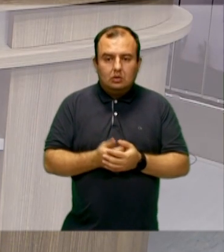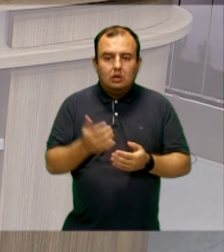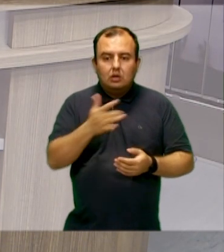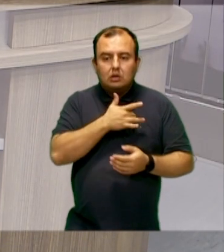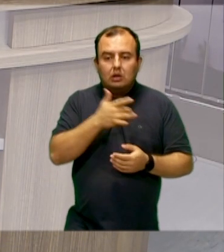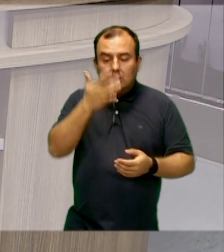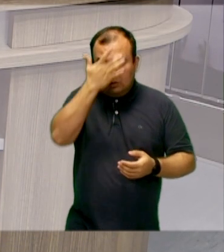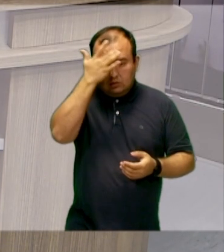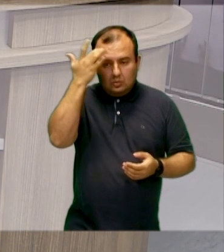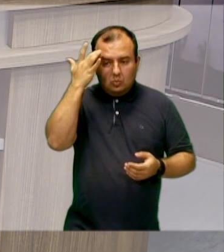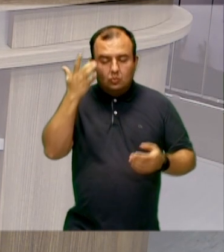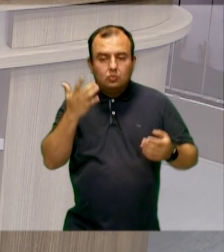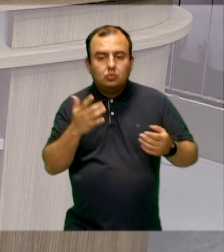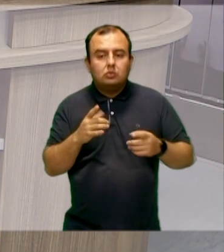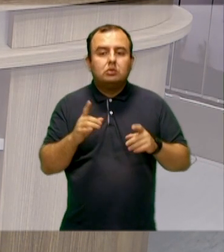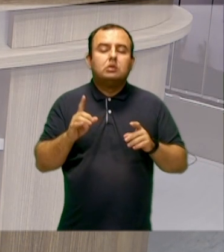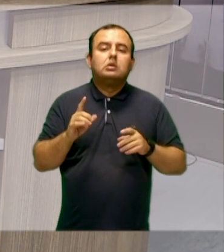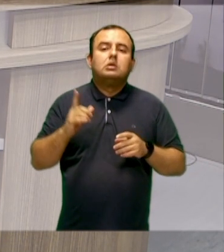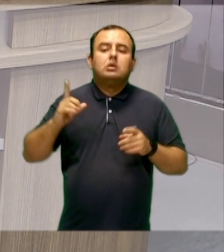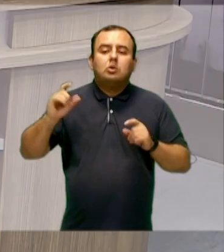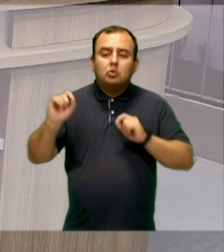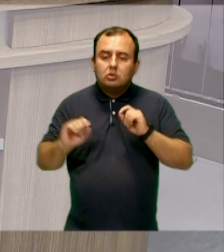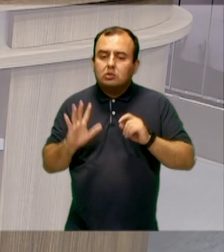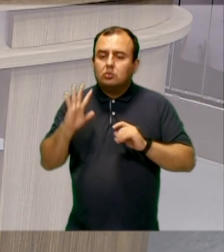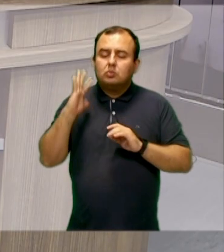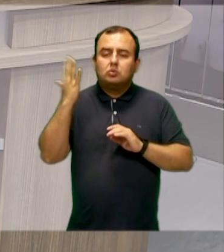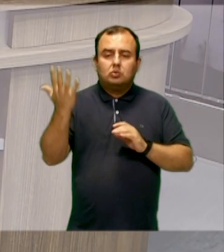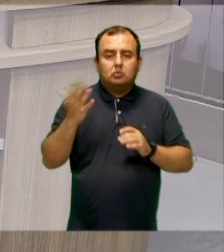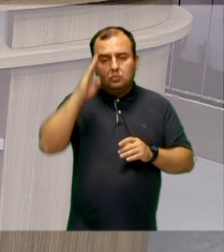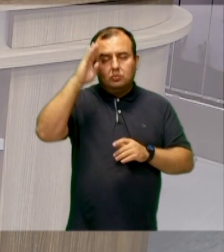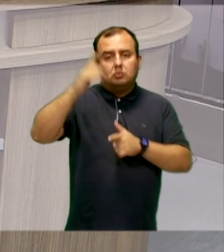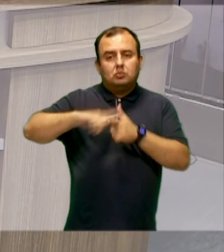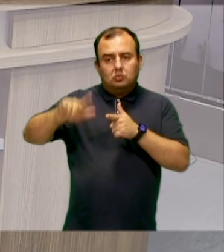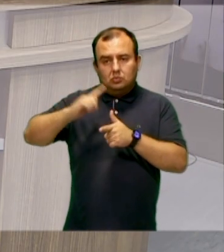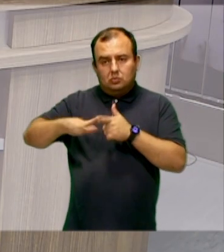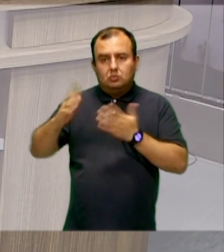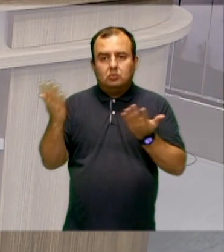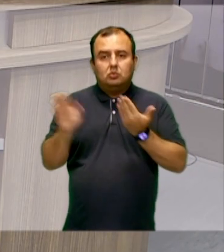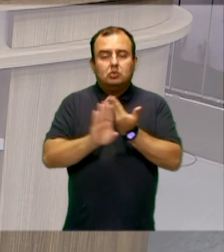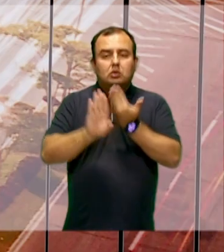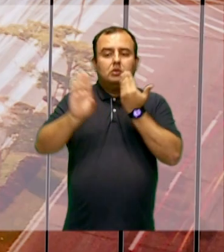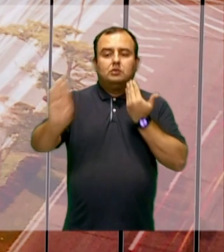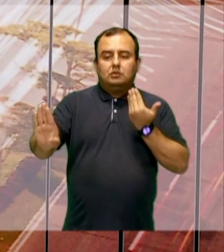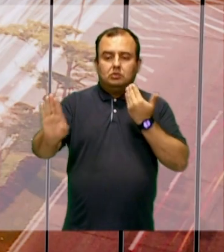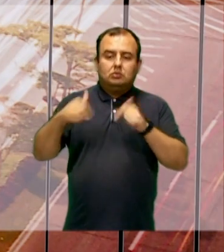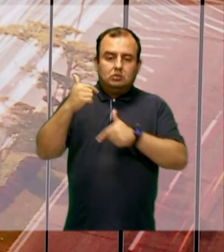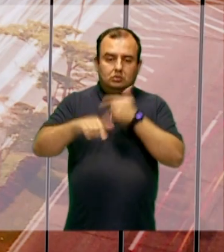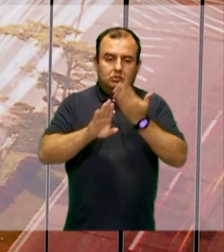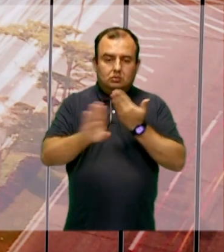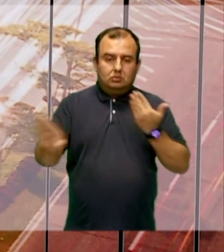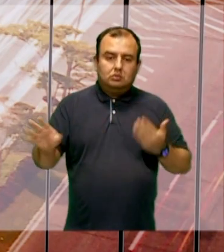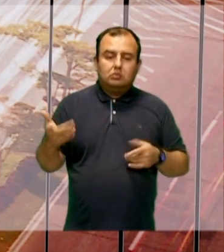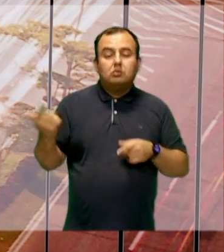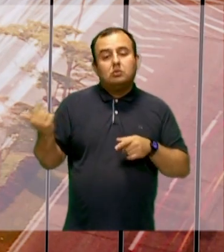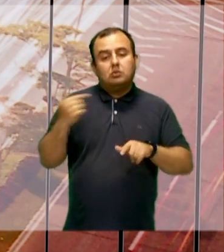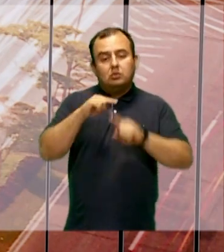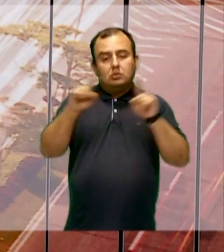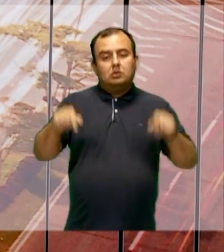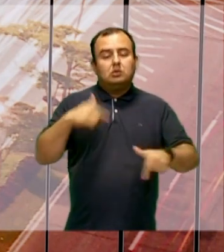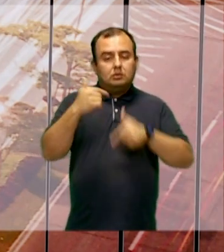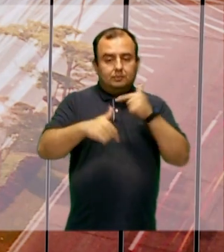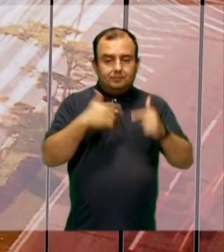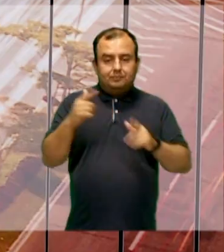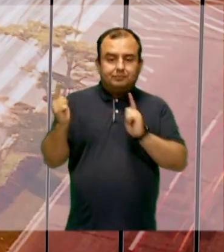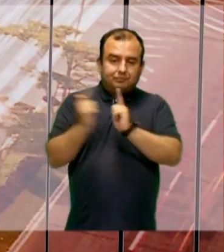saúde mental é o principal problema hoje de afastamentos no município. Quando o servidor está